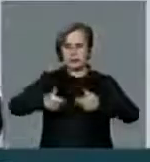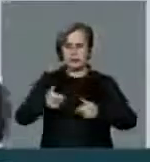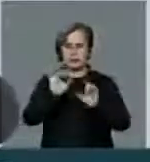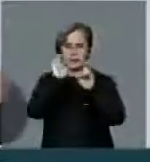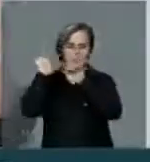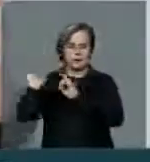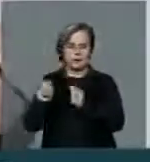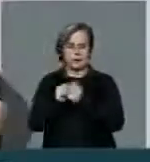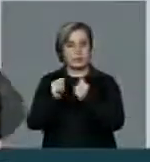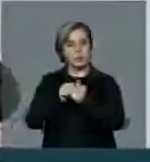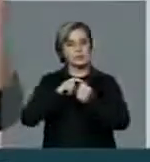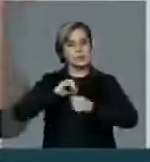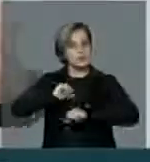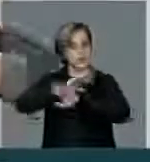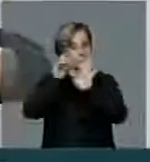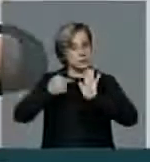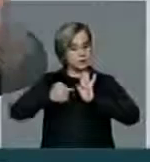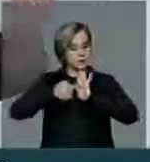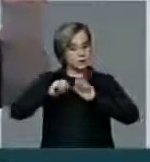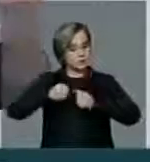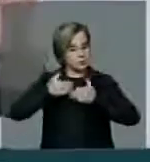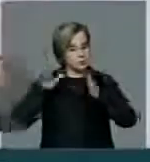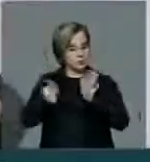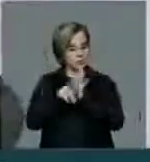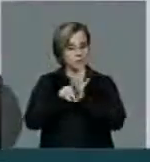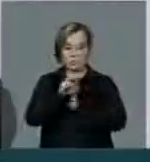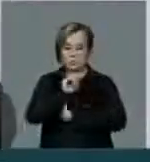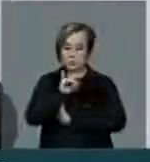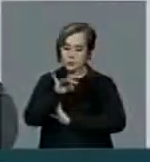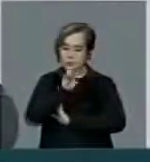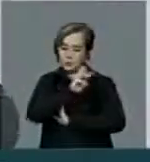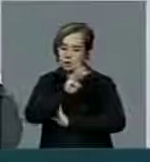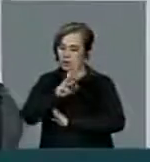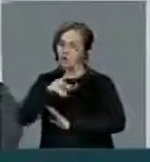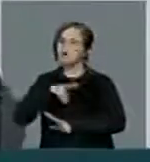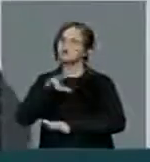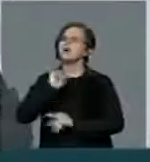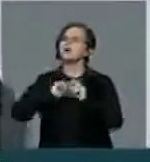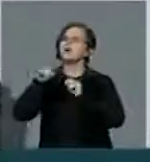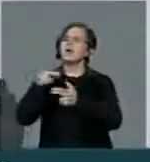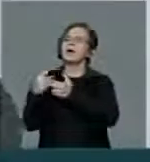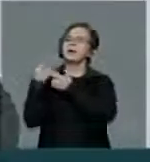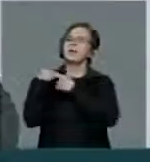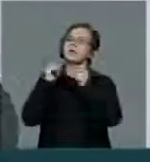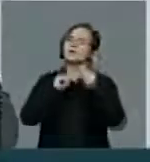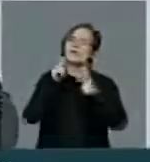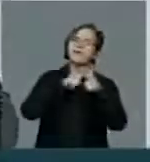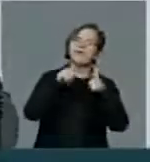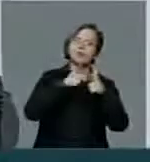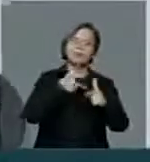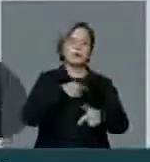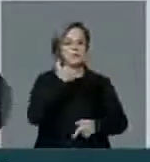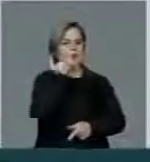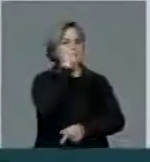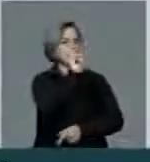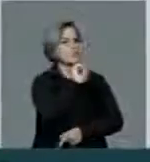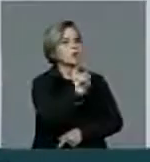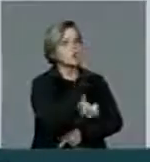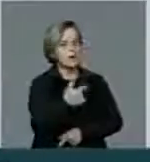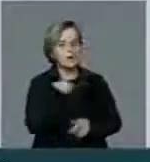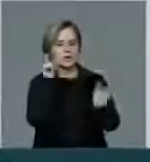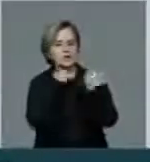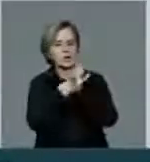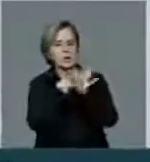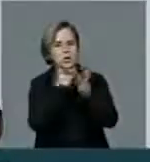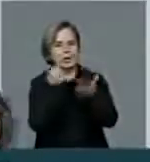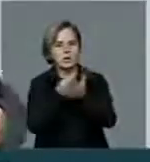Isso vai estar disponível no site da área. Vai funcionar assim. Quem é o responsável? Se der um problema, para quem que eu ligo? De quem eu cobro os